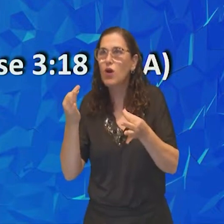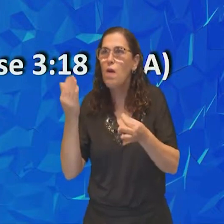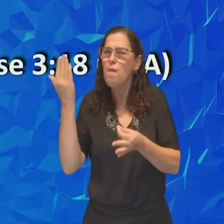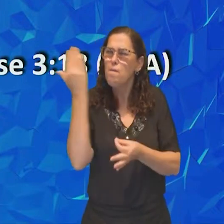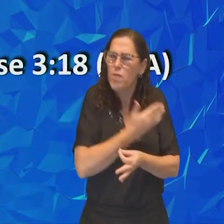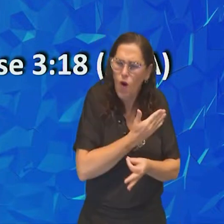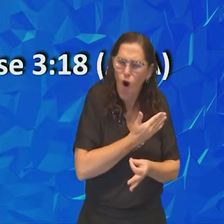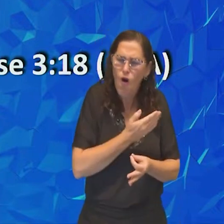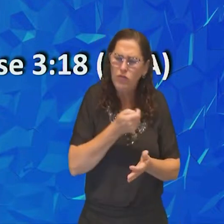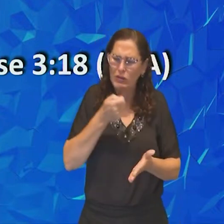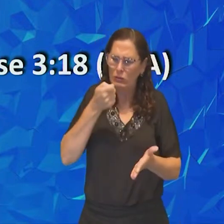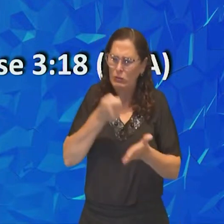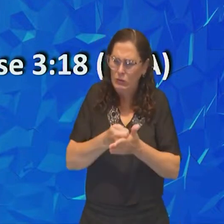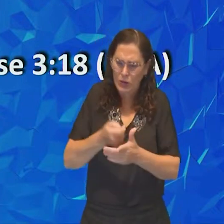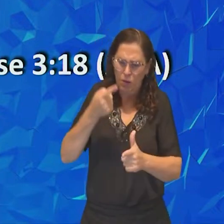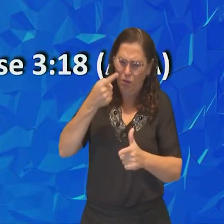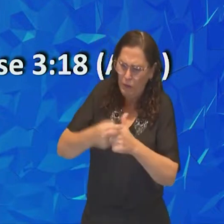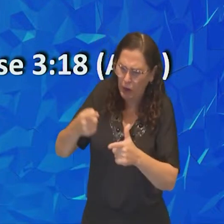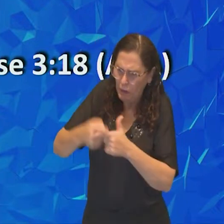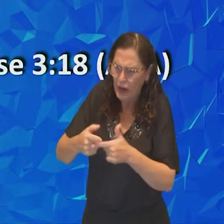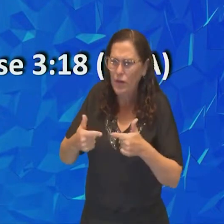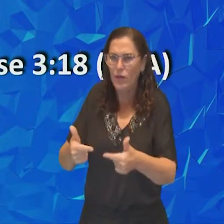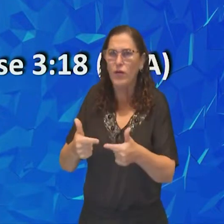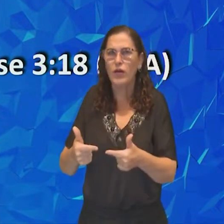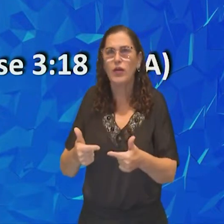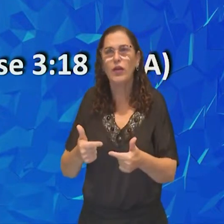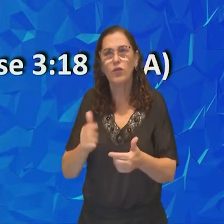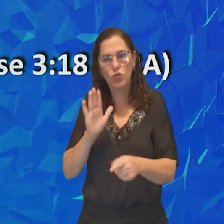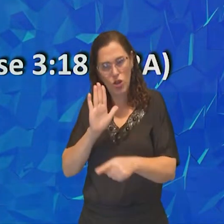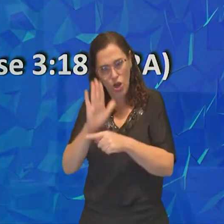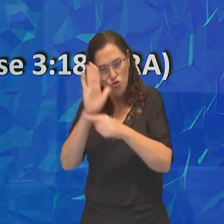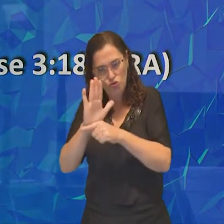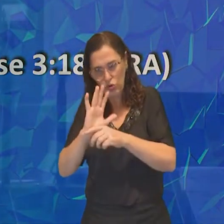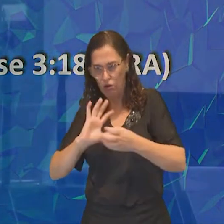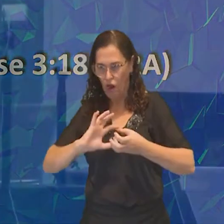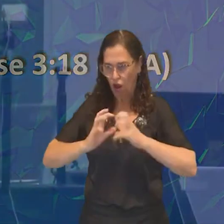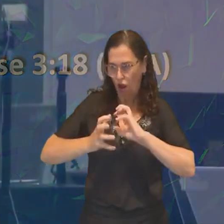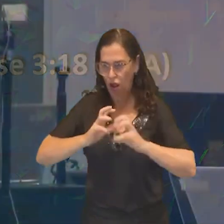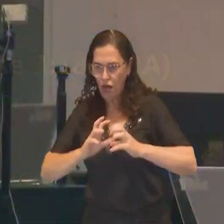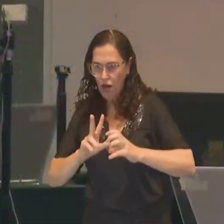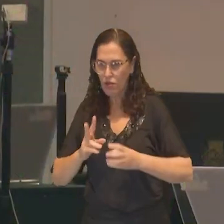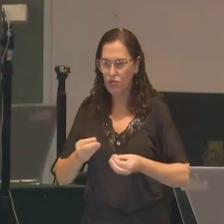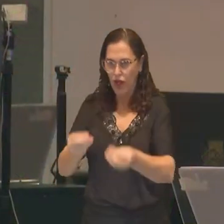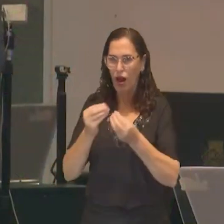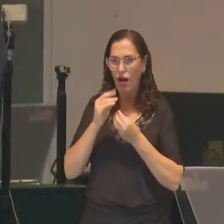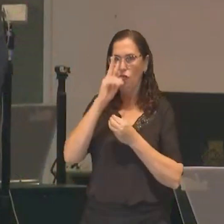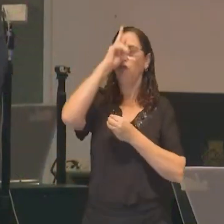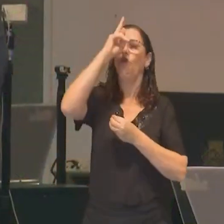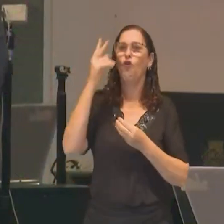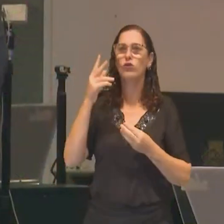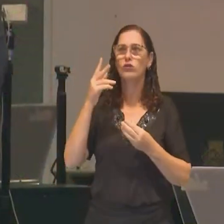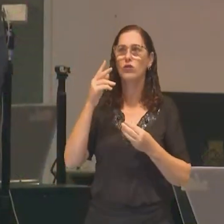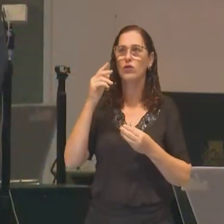que eu e você enfrentamos, que também nos refina, que nos molda, que nos fortalece.